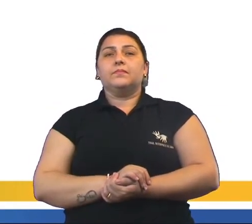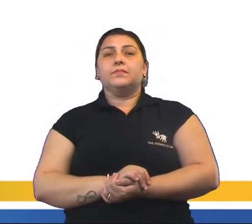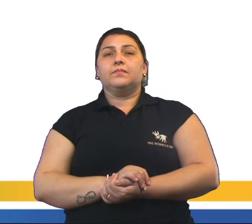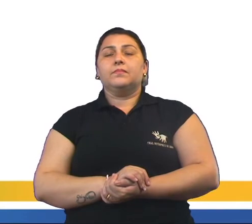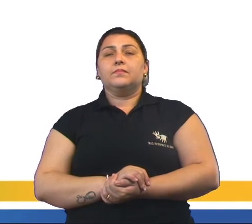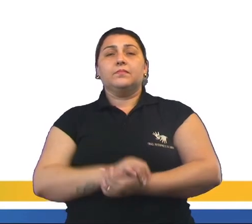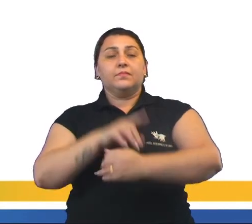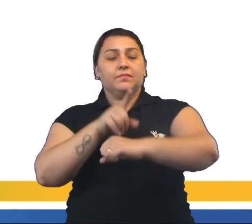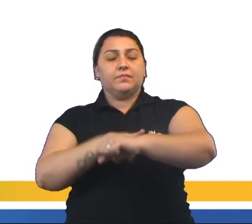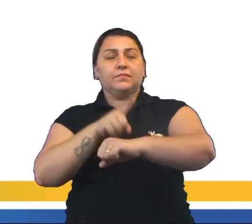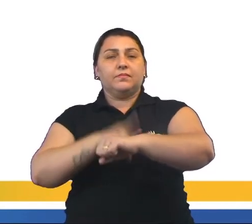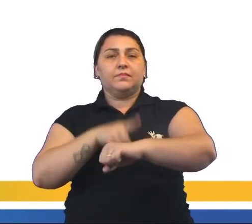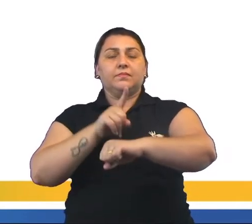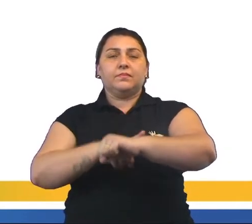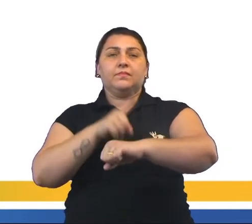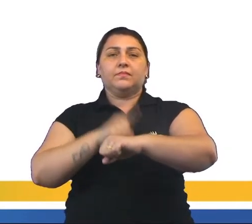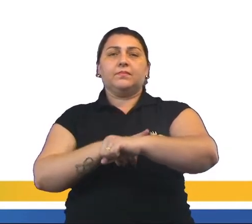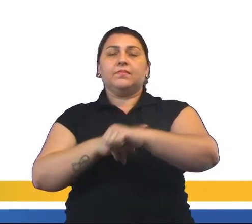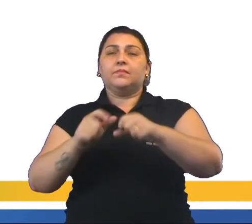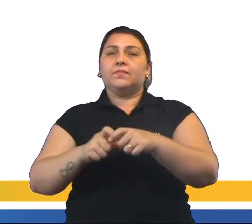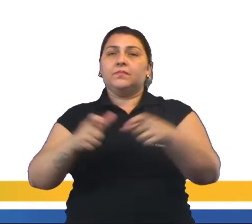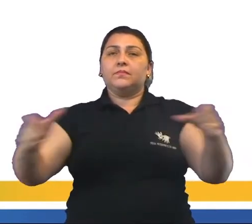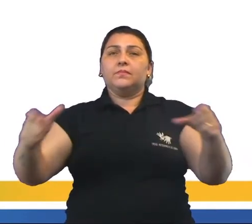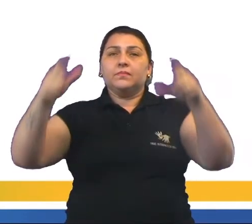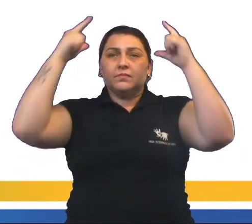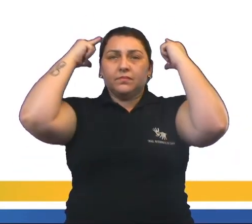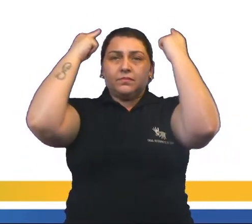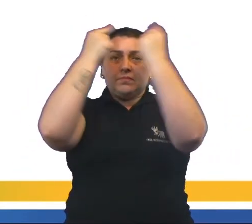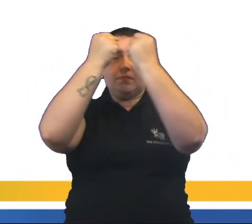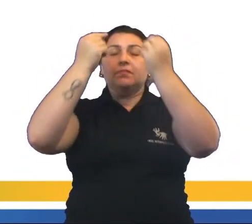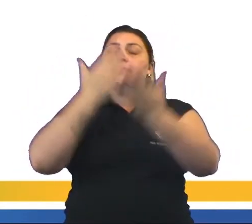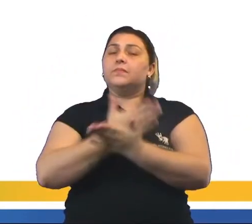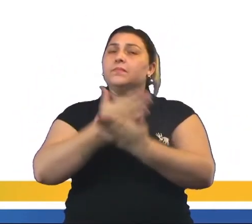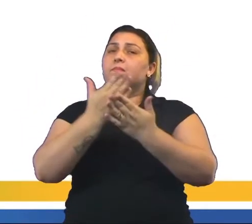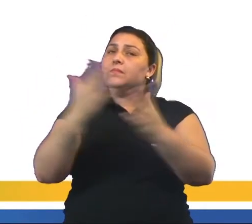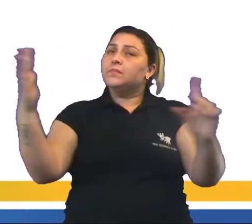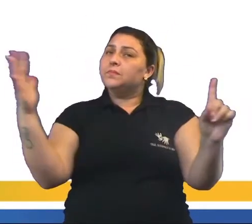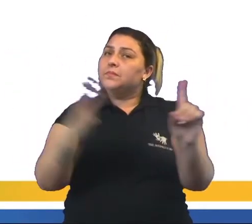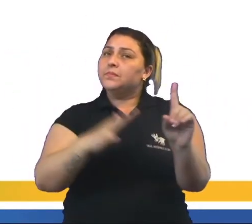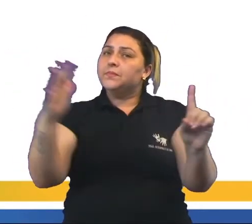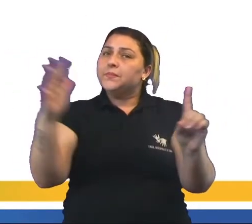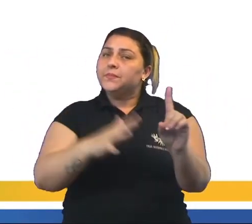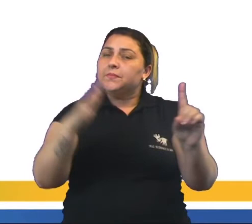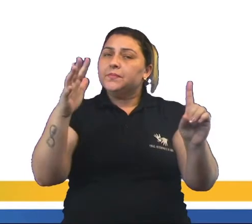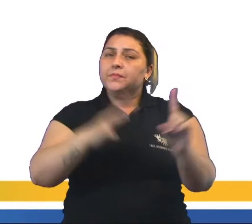foi um tempo de grande expansão, né? Os gregos eles passaram a influenciar, né,